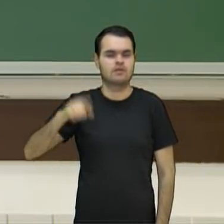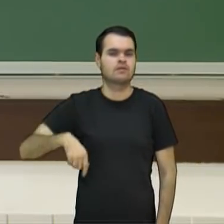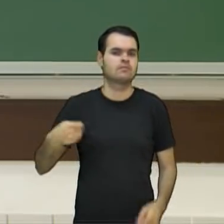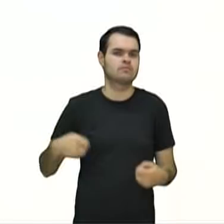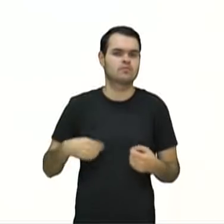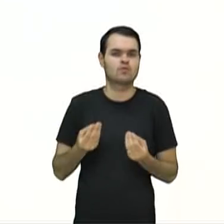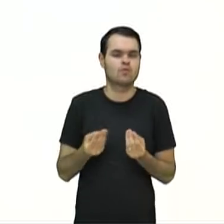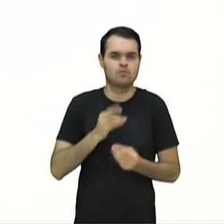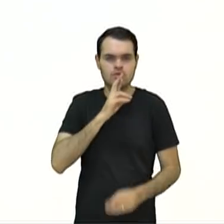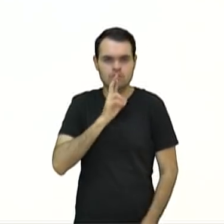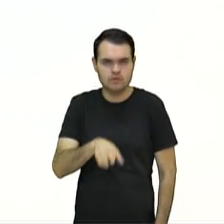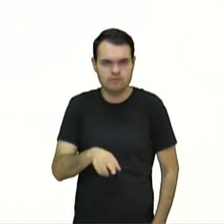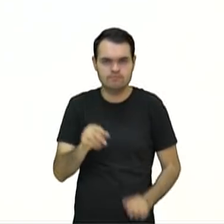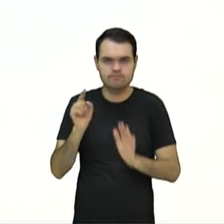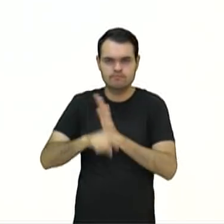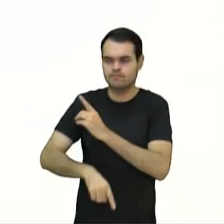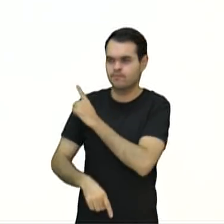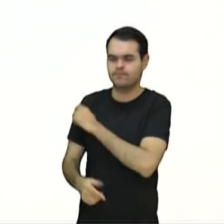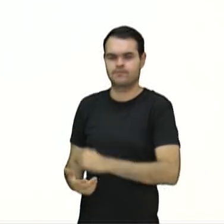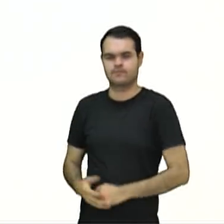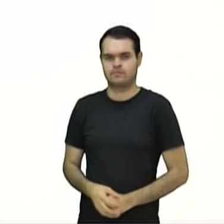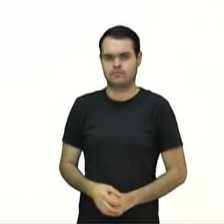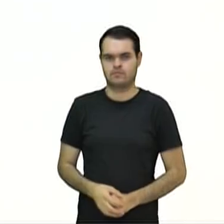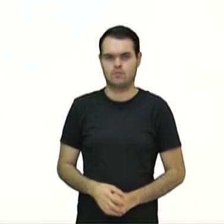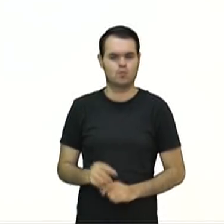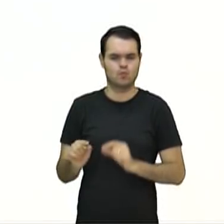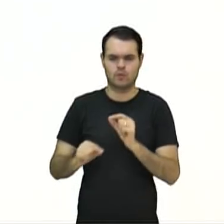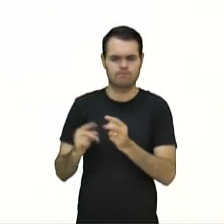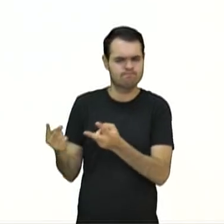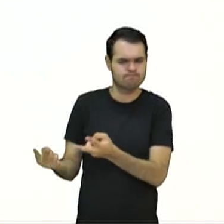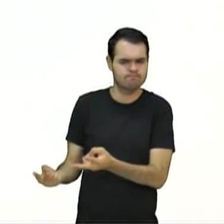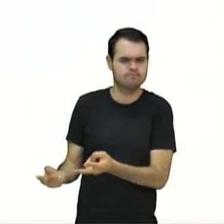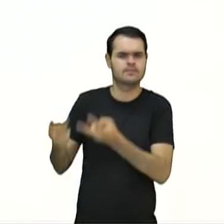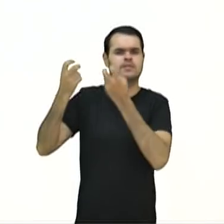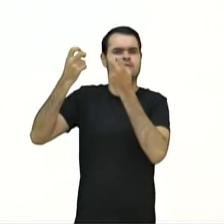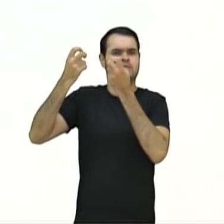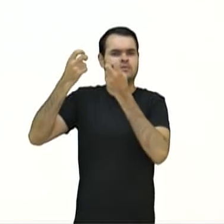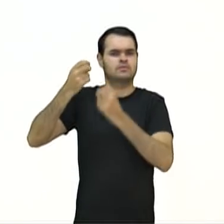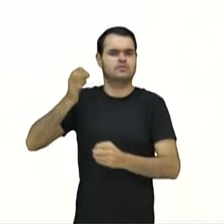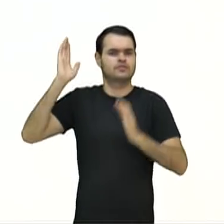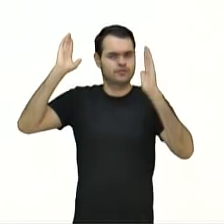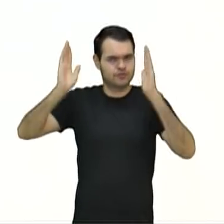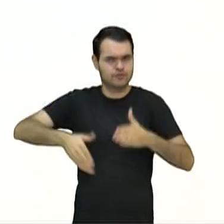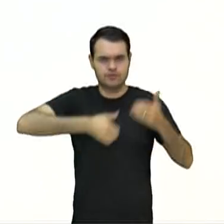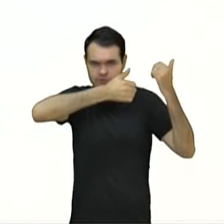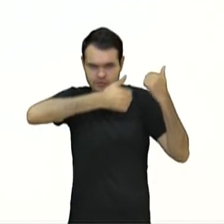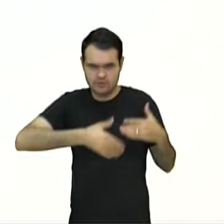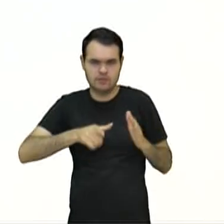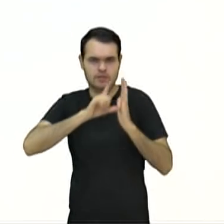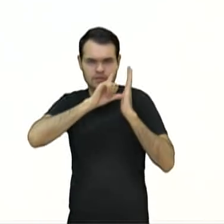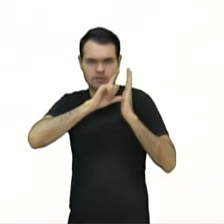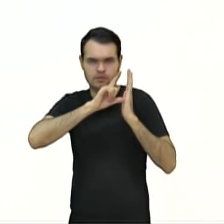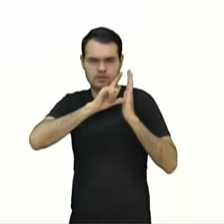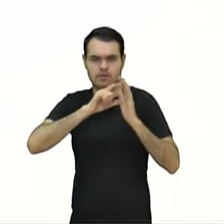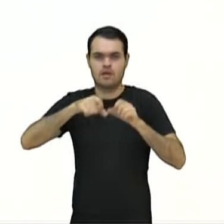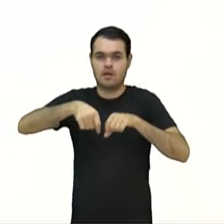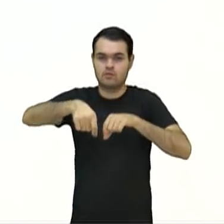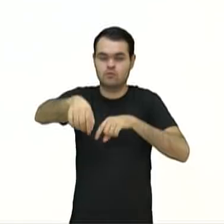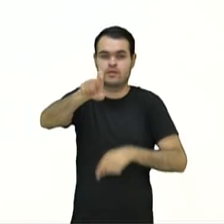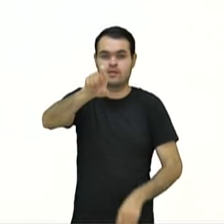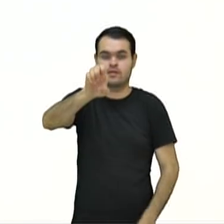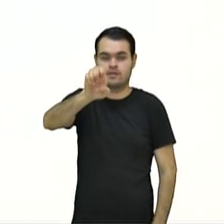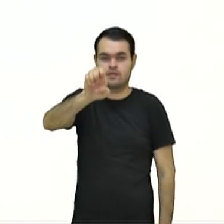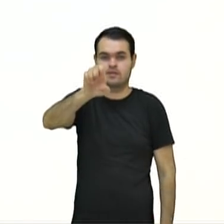questão. Geralmente, o que a gente percebeu com o que nós já falamos, a agricultura extensiva ela vai